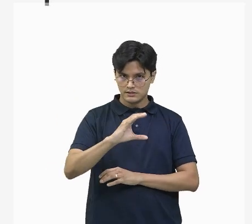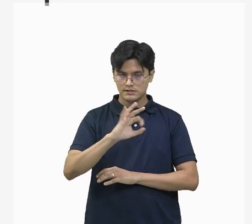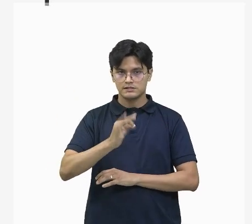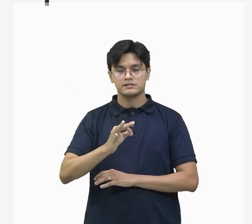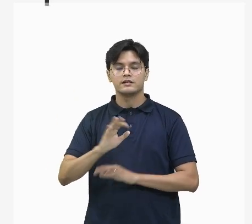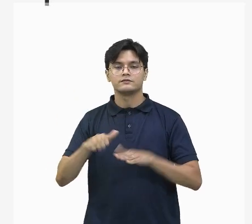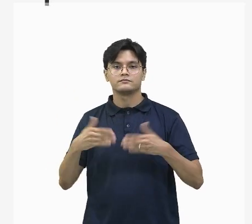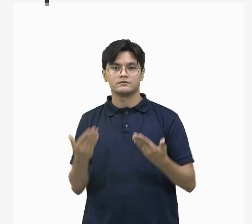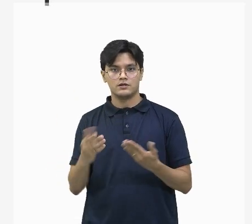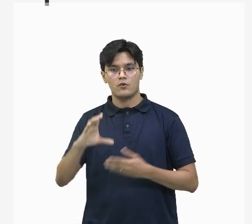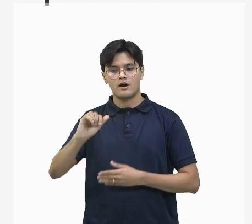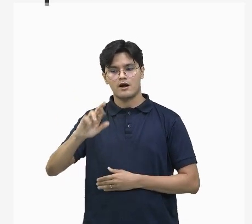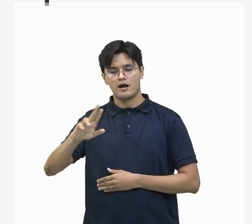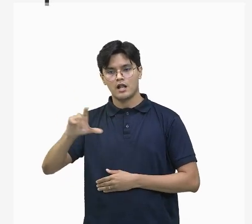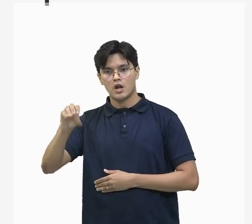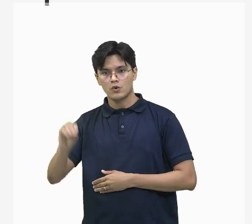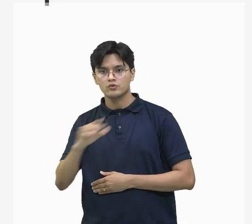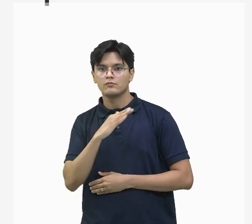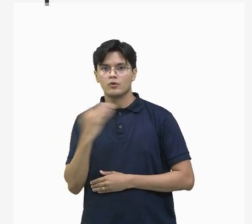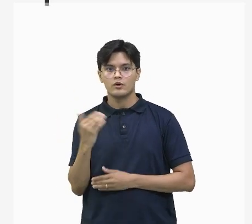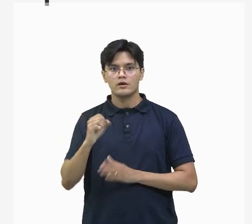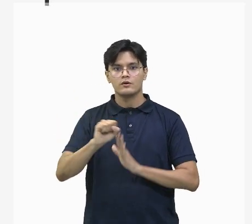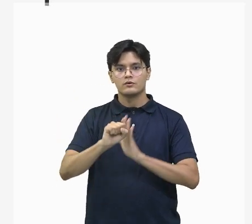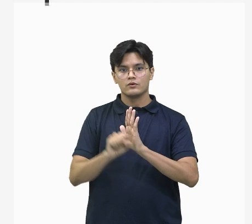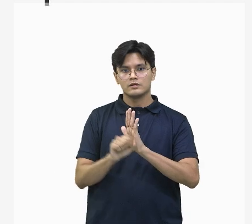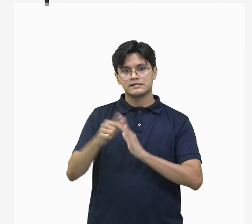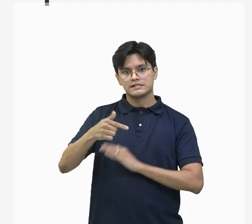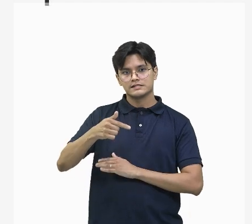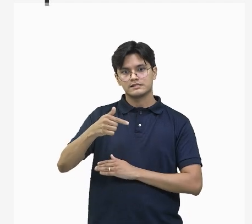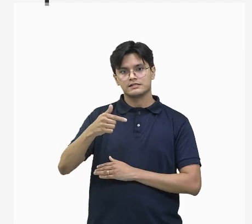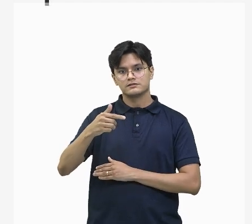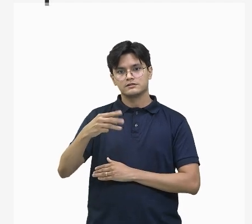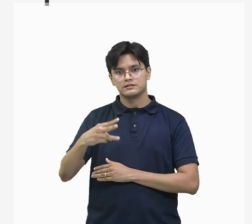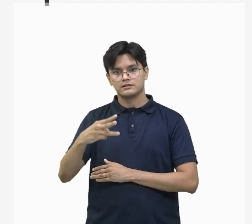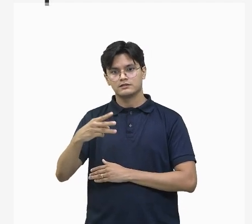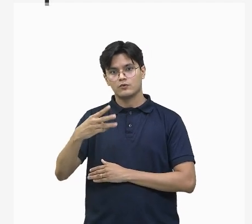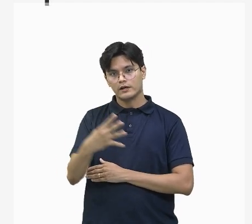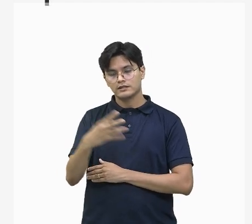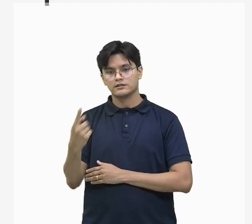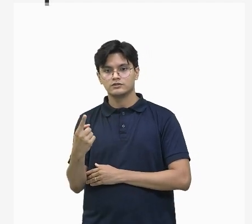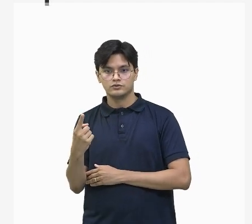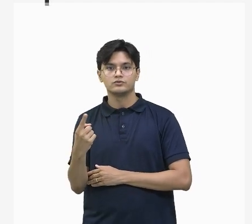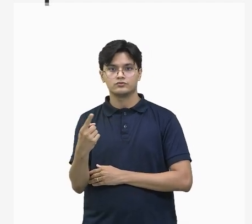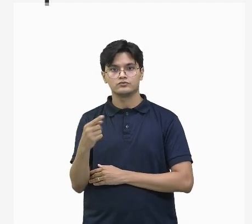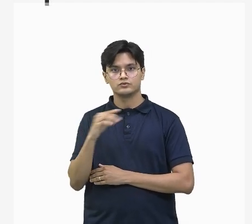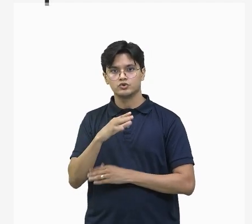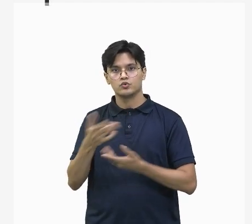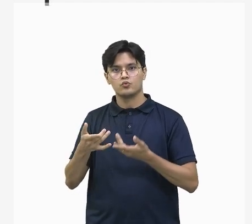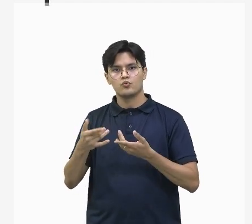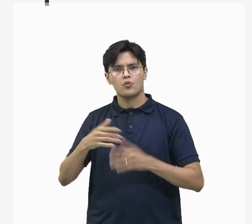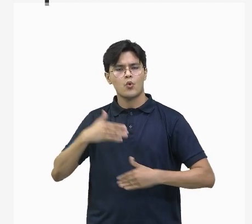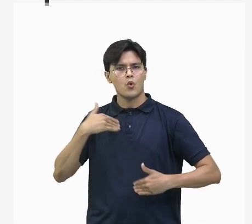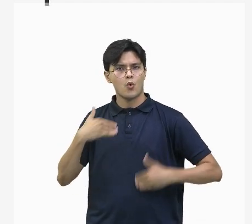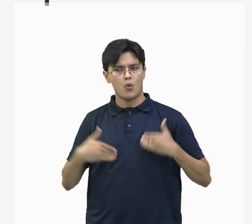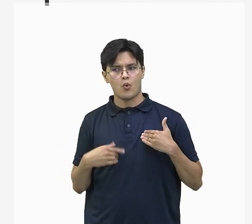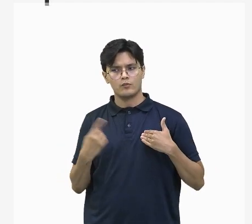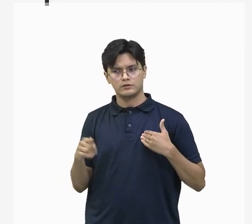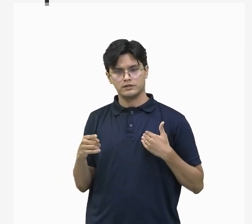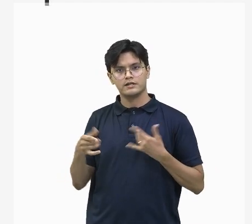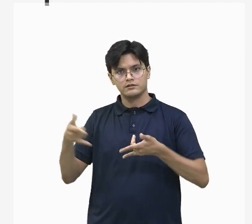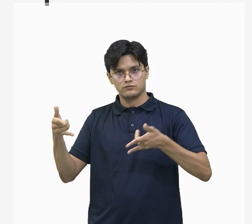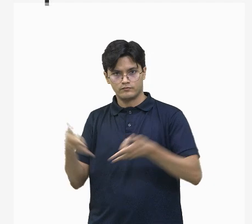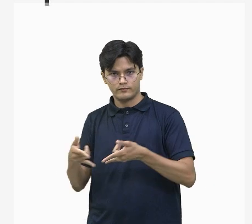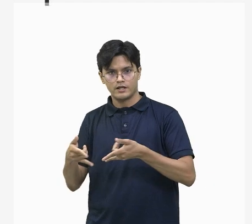741. Seu corpo foi sepultado na Basílica de Saint-Denis, em Paris. Olha aí a importância também, não é